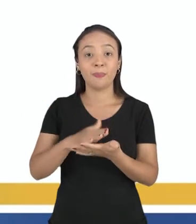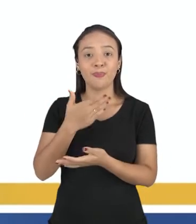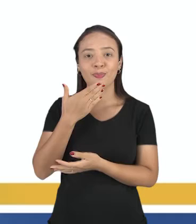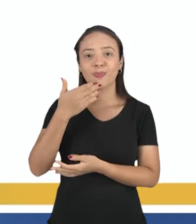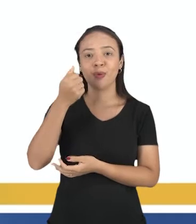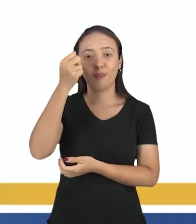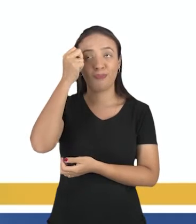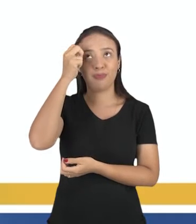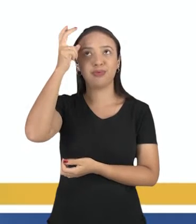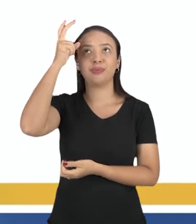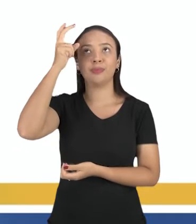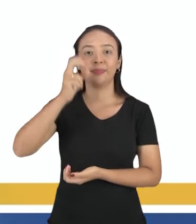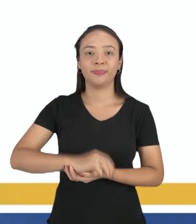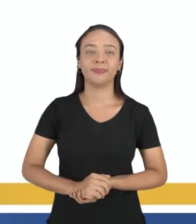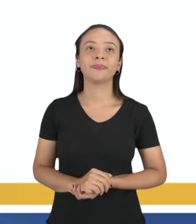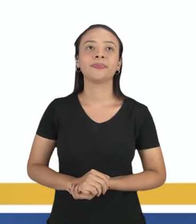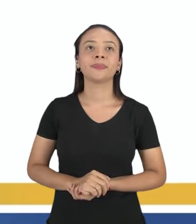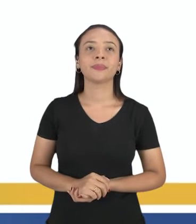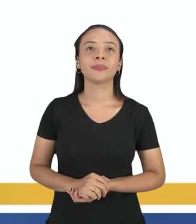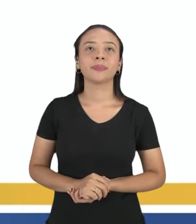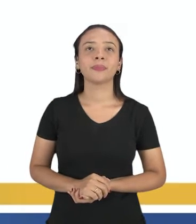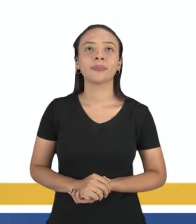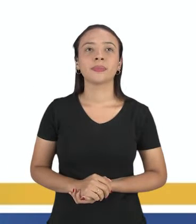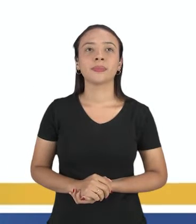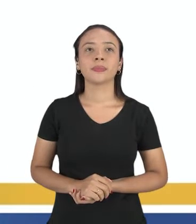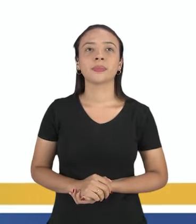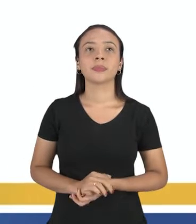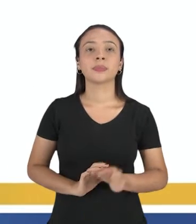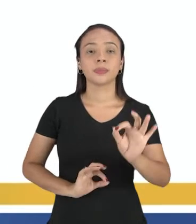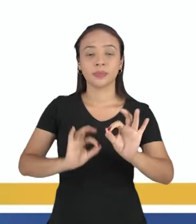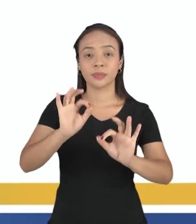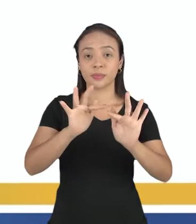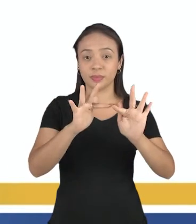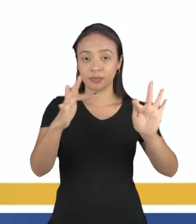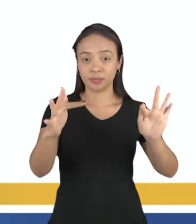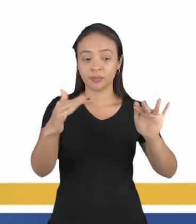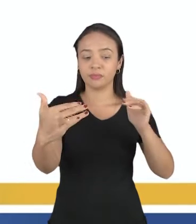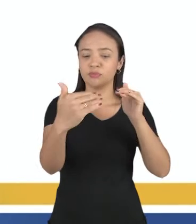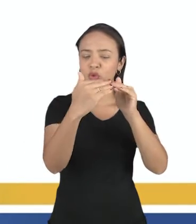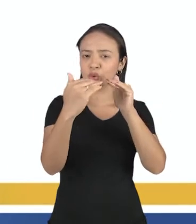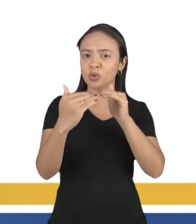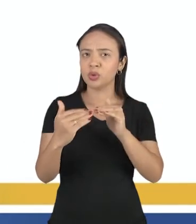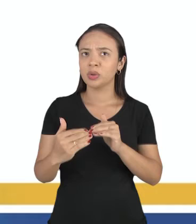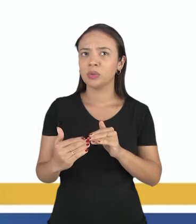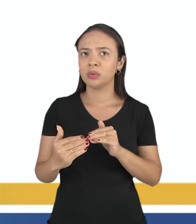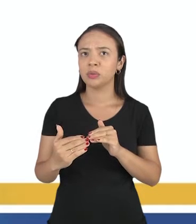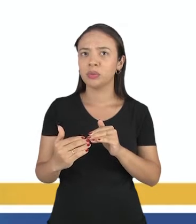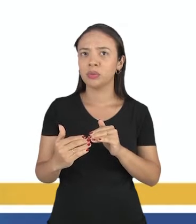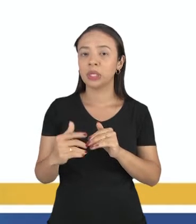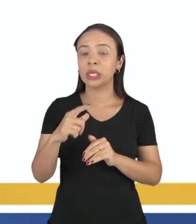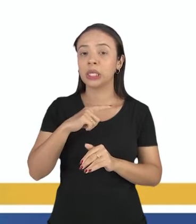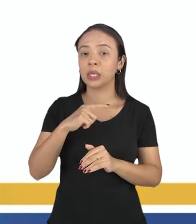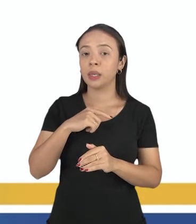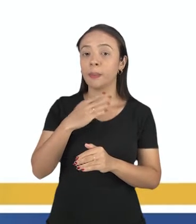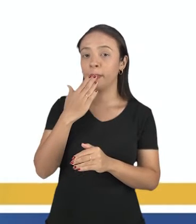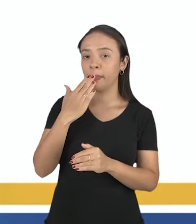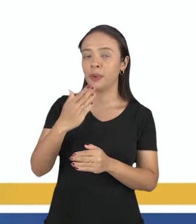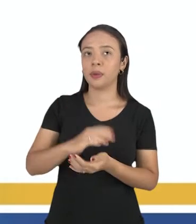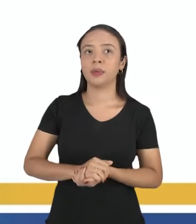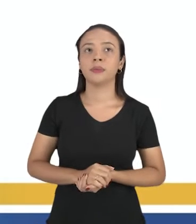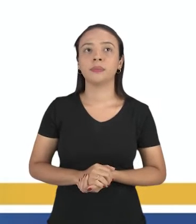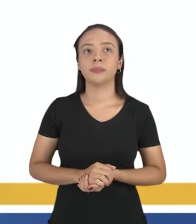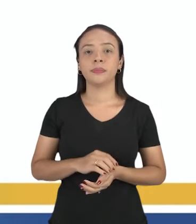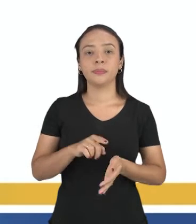nossos conhecimentos. Vamos colocar as frases de acordo com o que está sendo pedido.